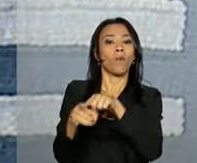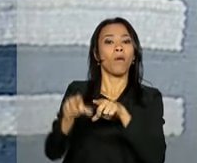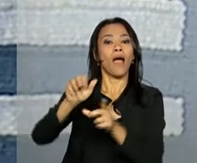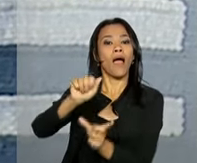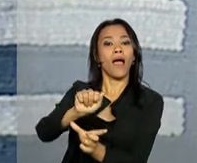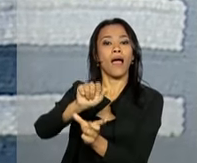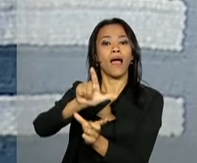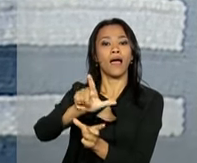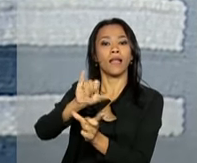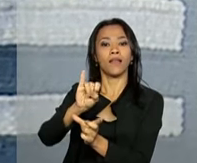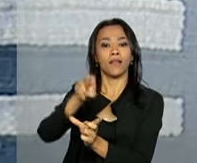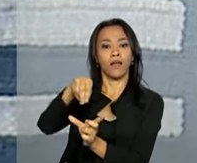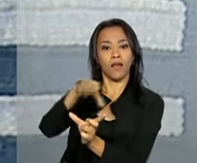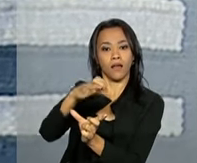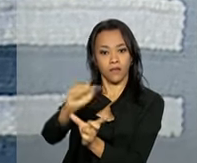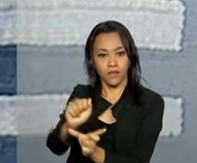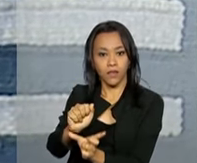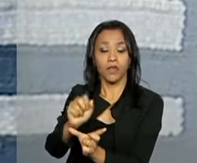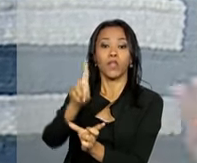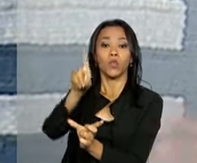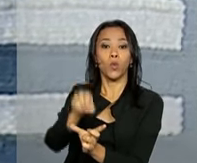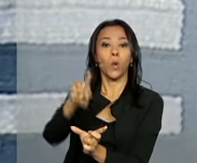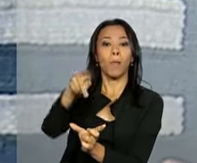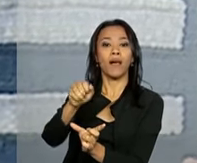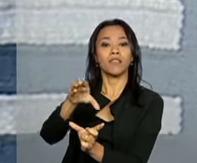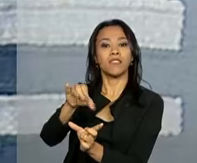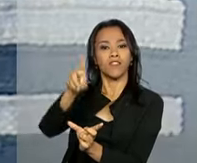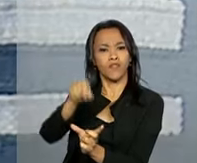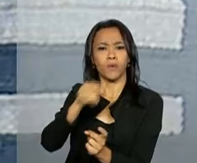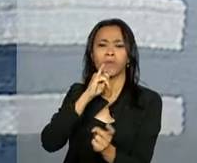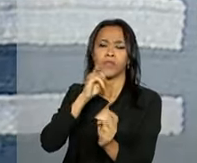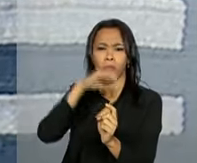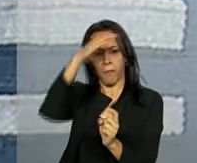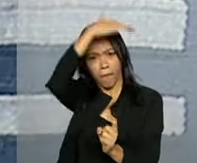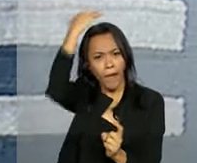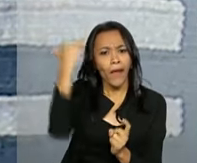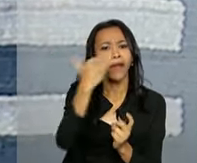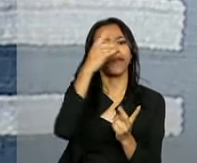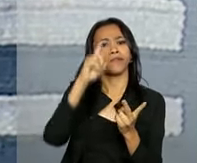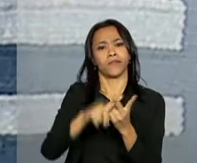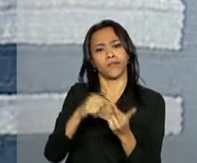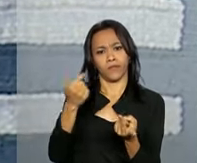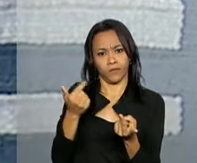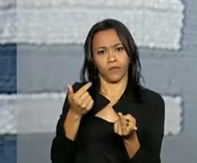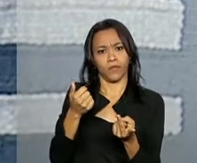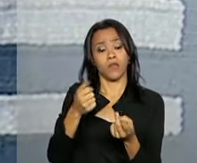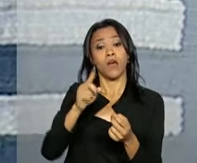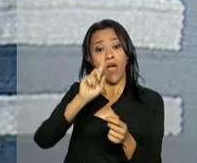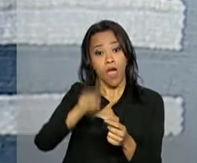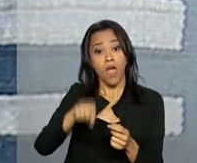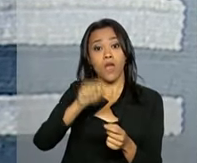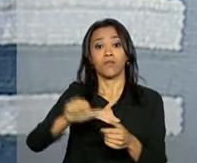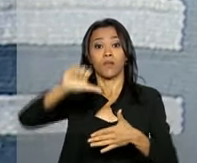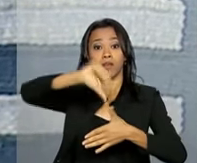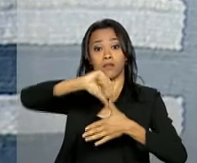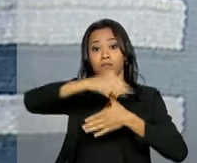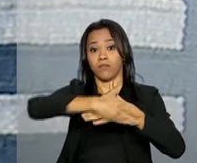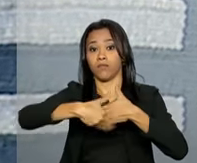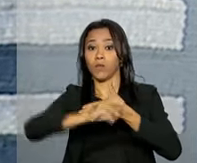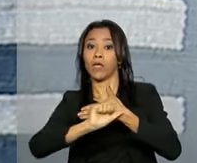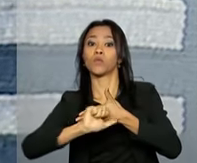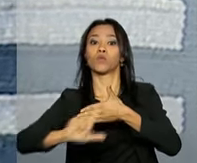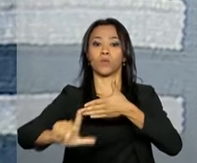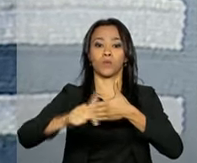países portanto da América do Sul México que é uma aliança importante para todos nós